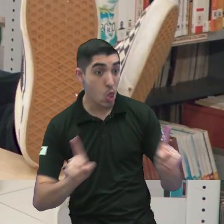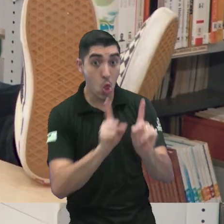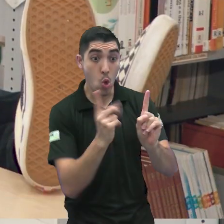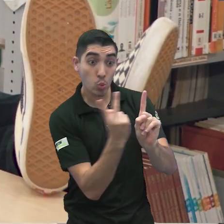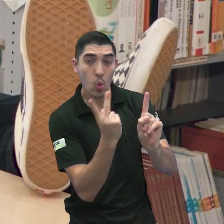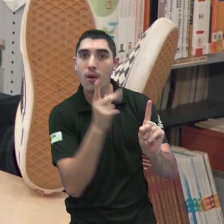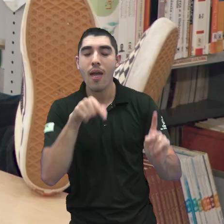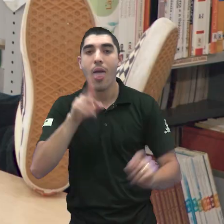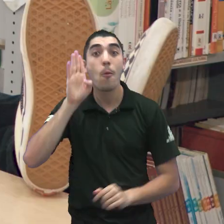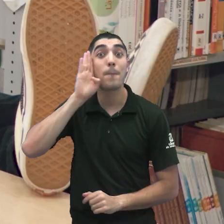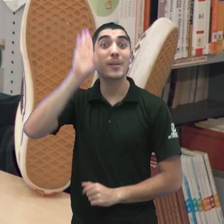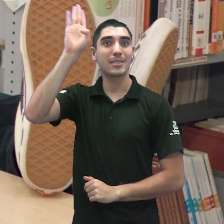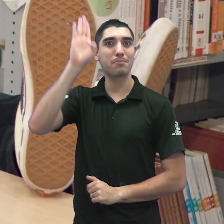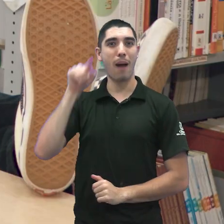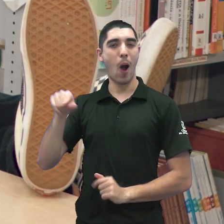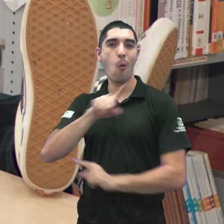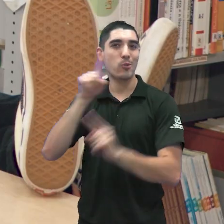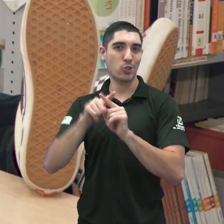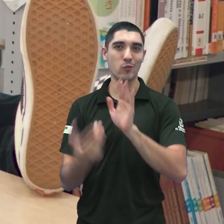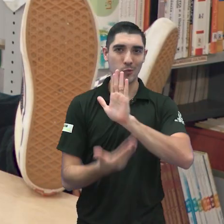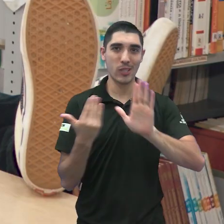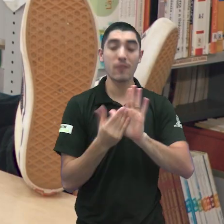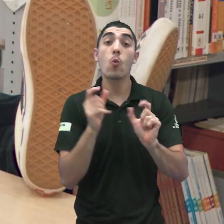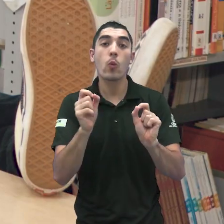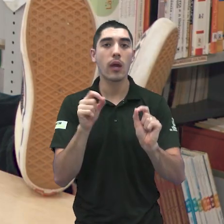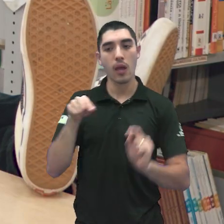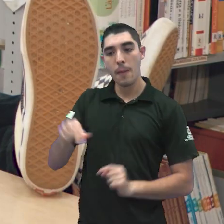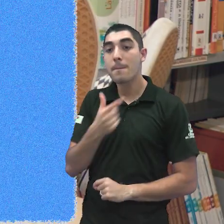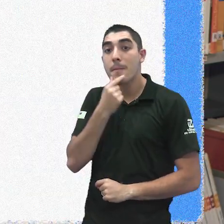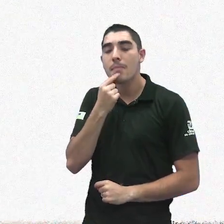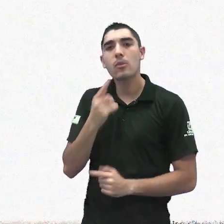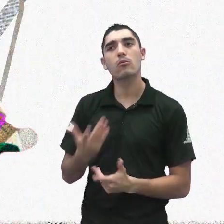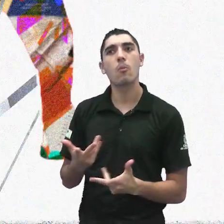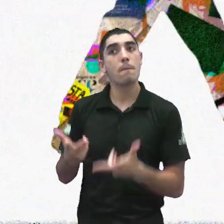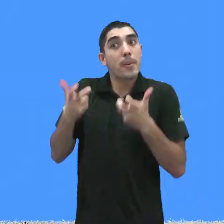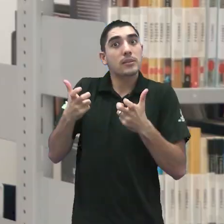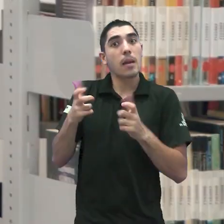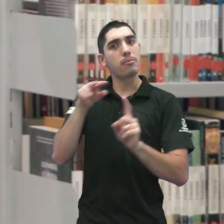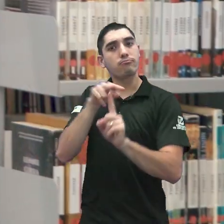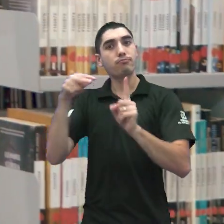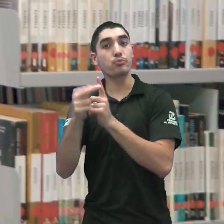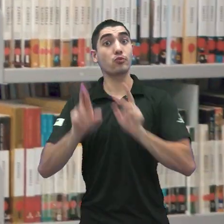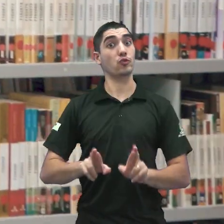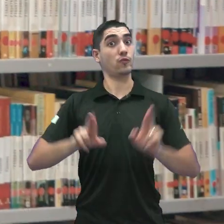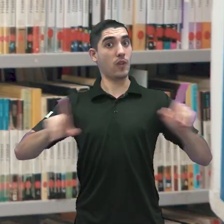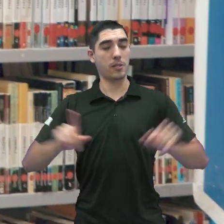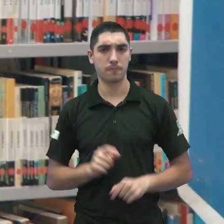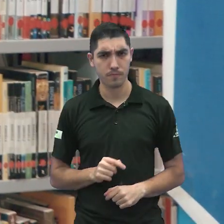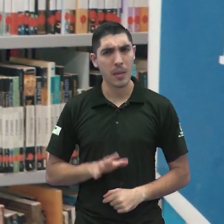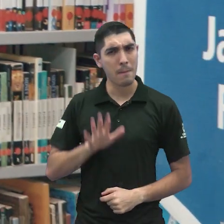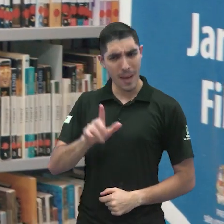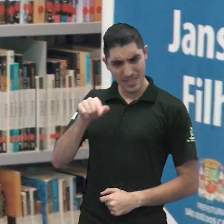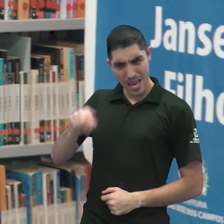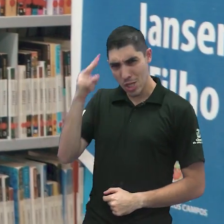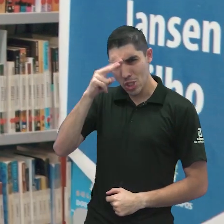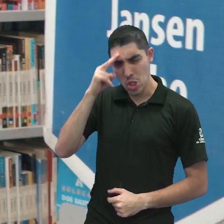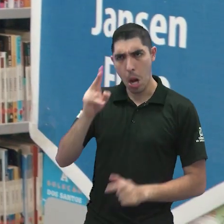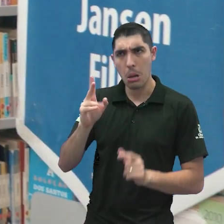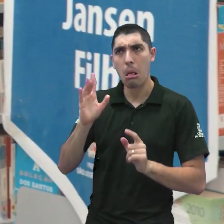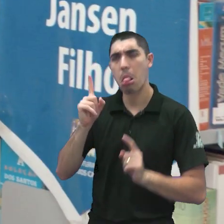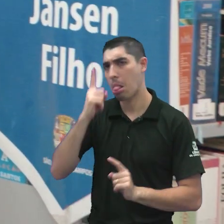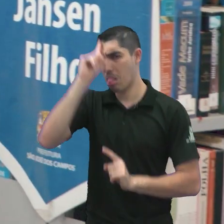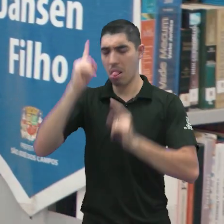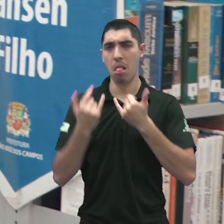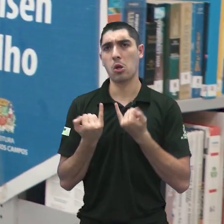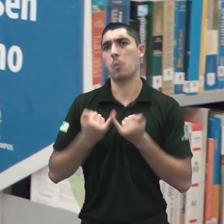o encontro de gerações que transforma a forma como o menino enxerga o mundo. Essa história tão emocionante, ela não surgiu do nada não, viu?